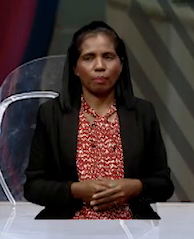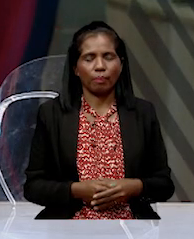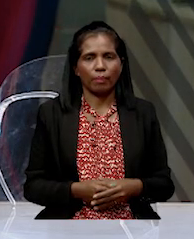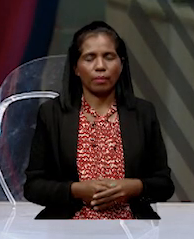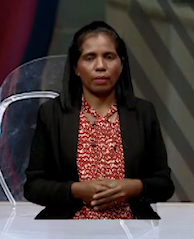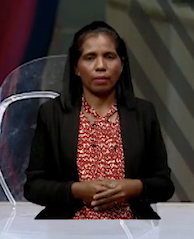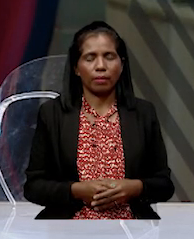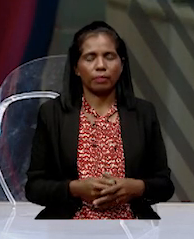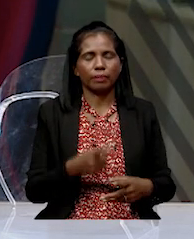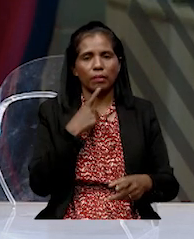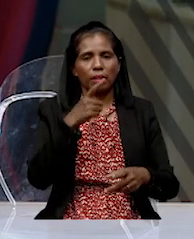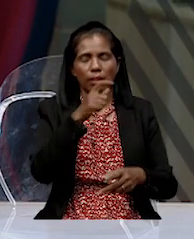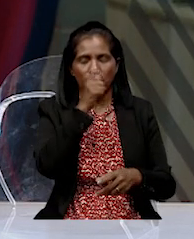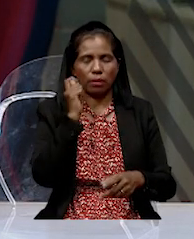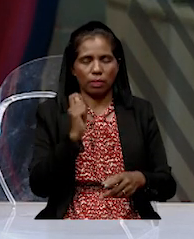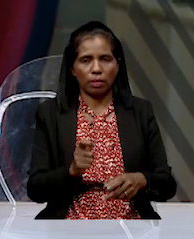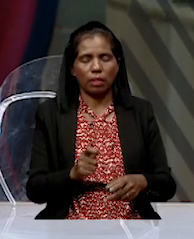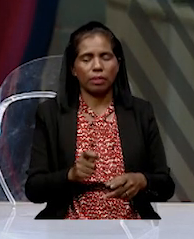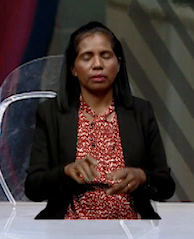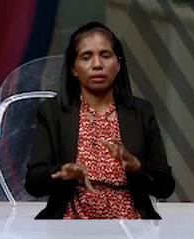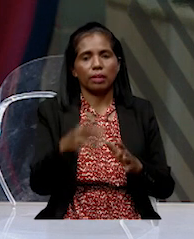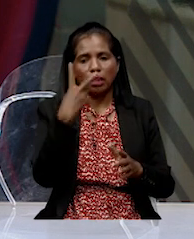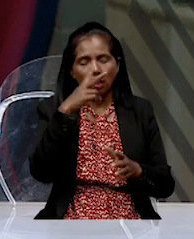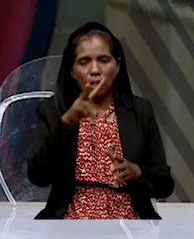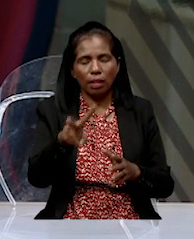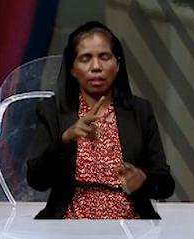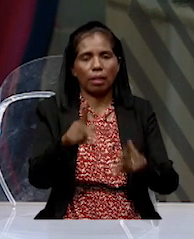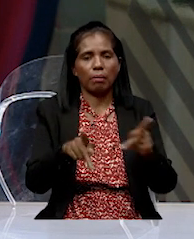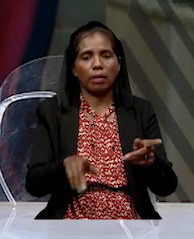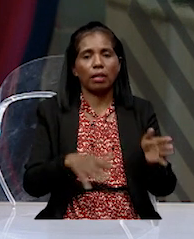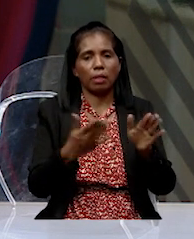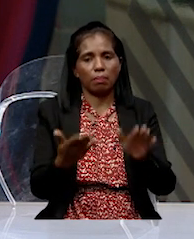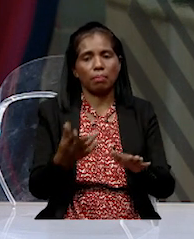Autoridade ucrânia descobre habitante civil rua Mate Iha Kiev.